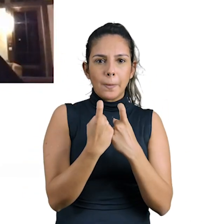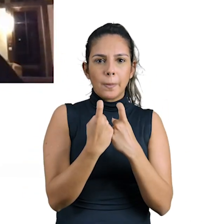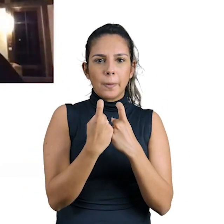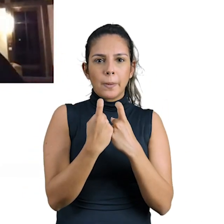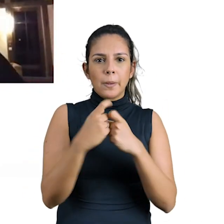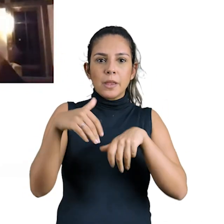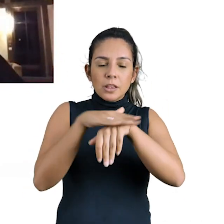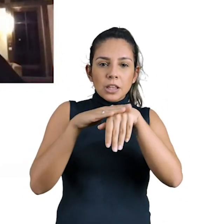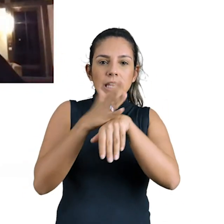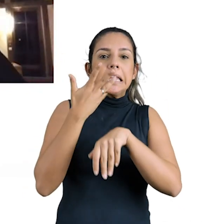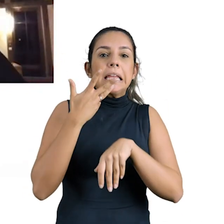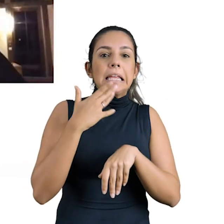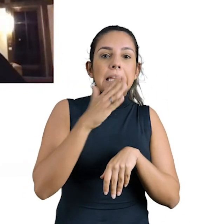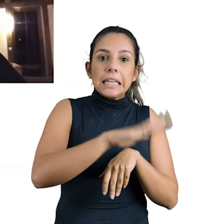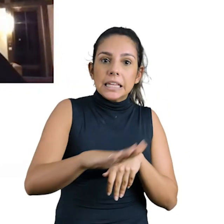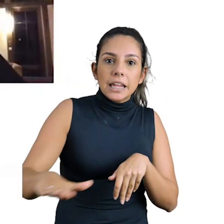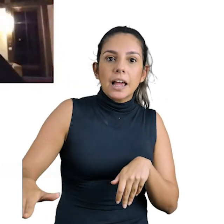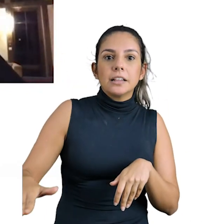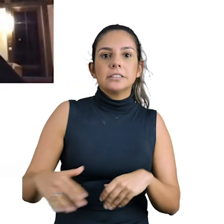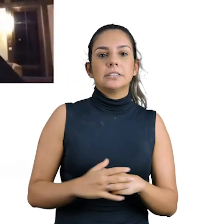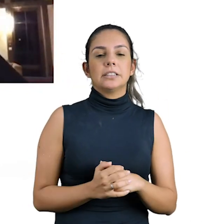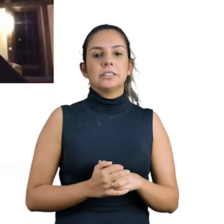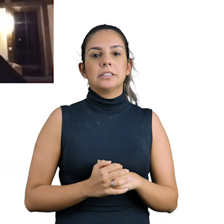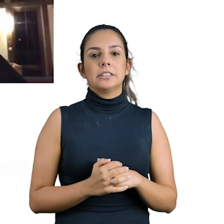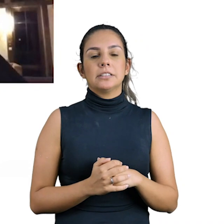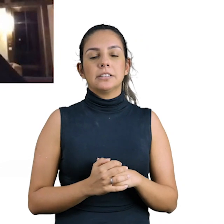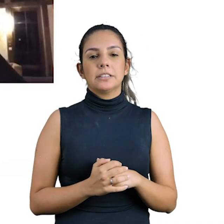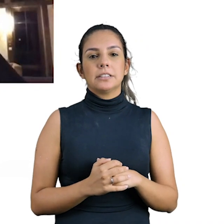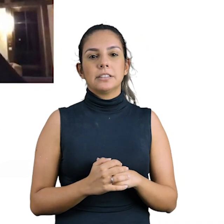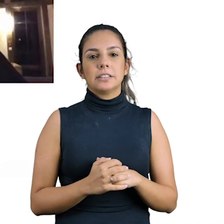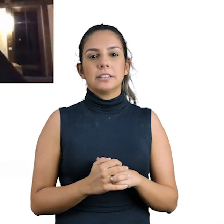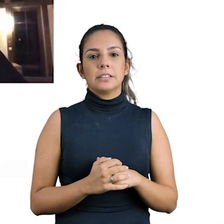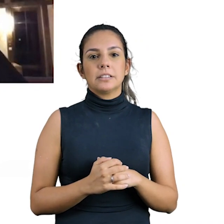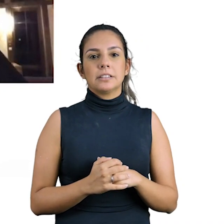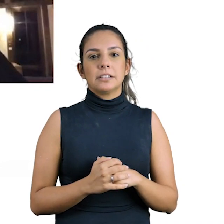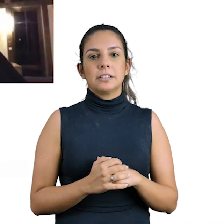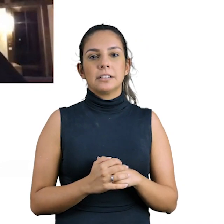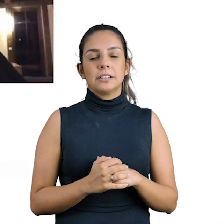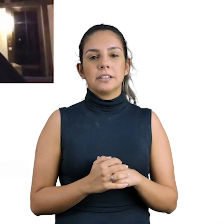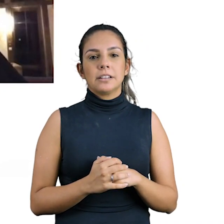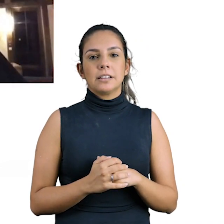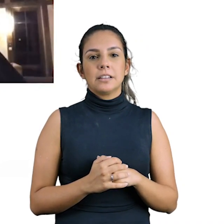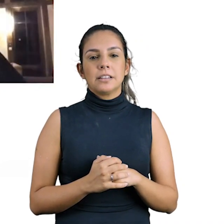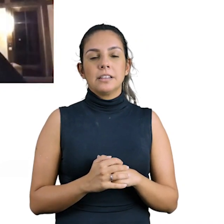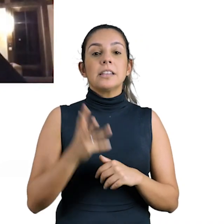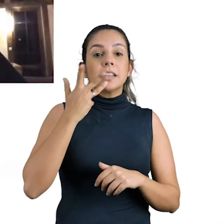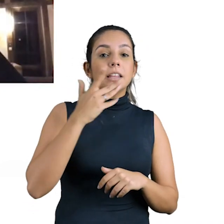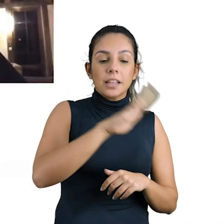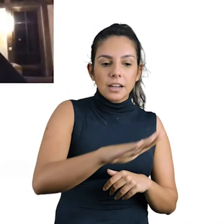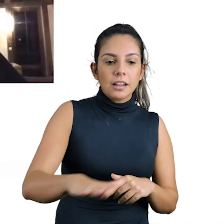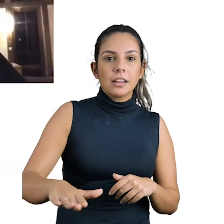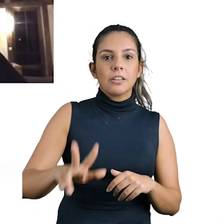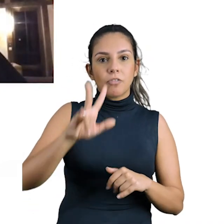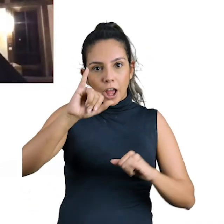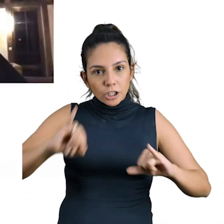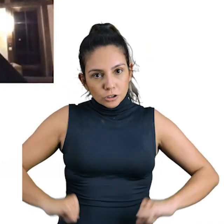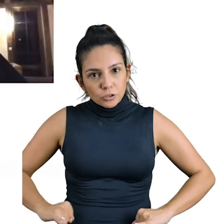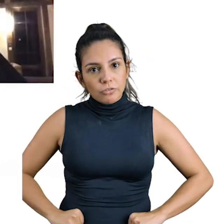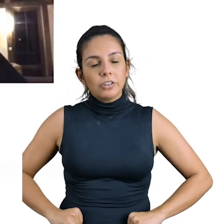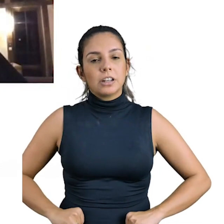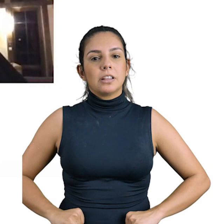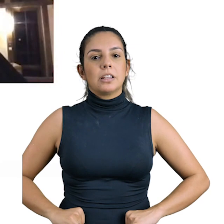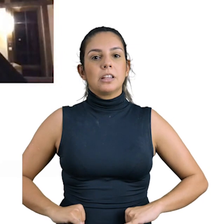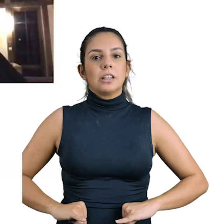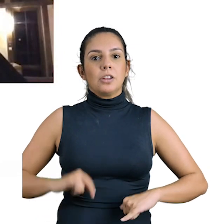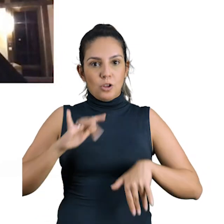para um diálogo com as crianças da Nova Zelândia, né? Ou seja, partindo do suposto que as crianças iam sofrer, né,